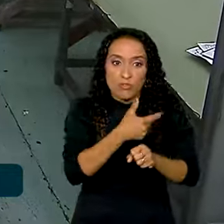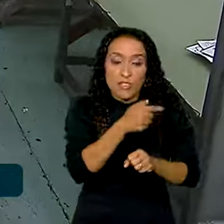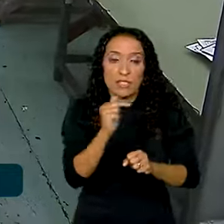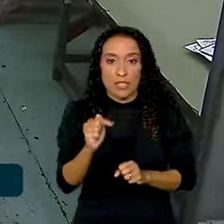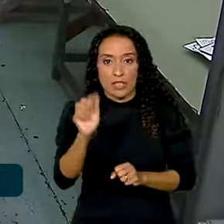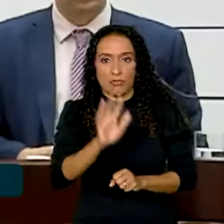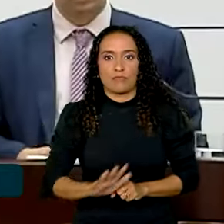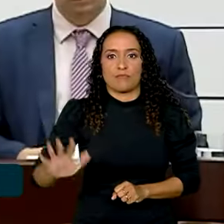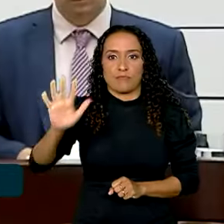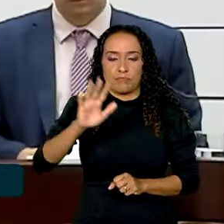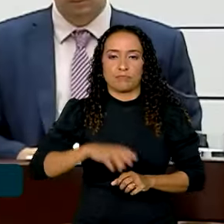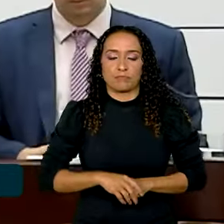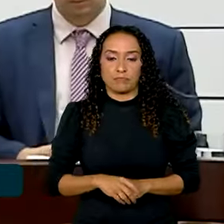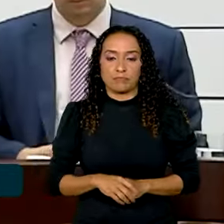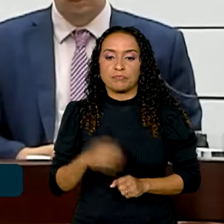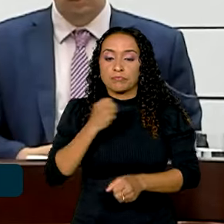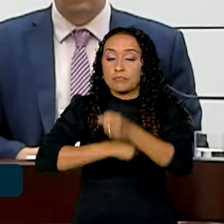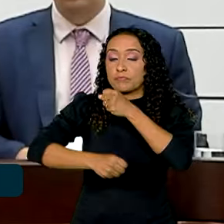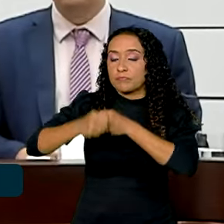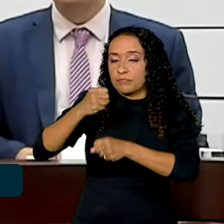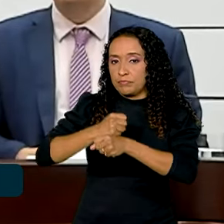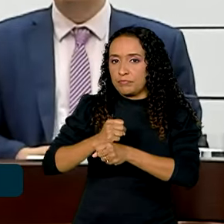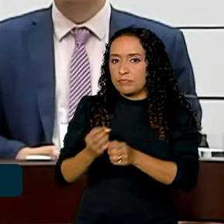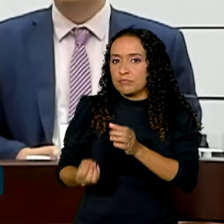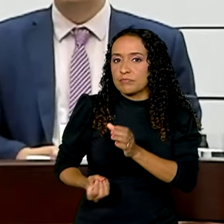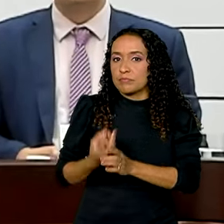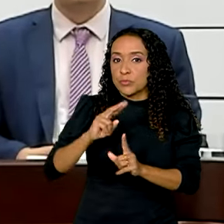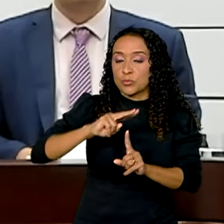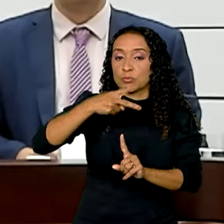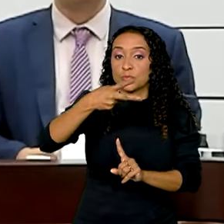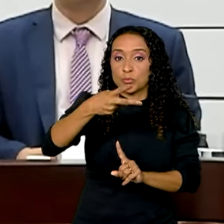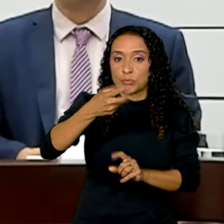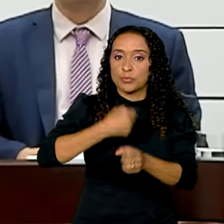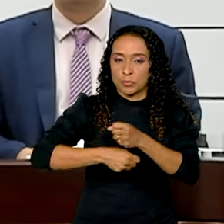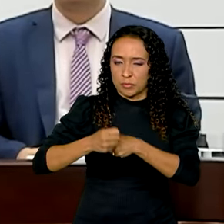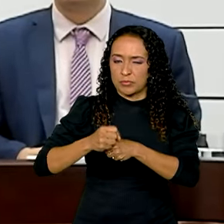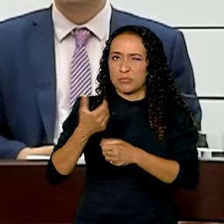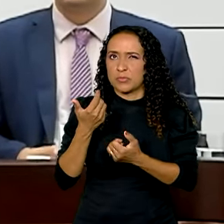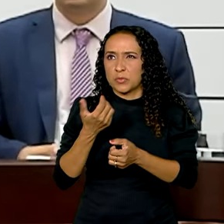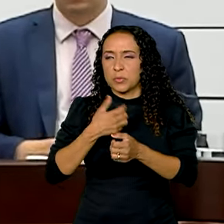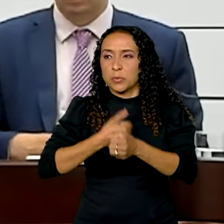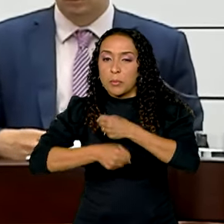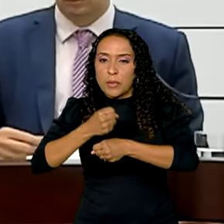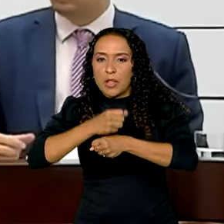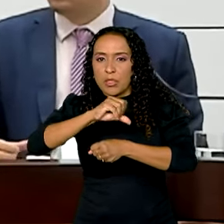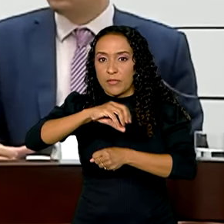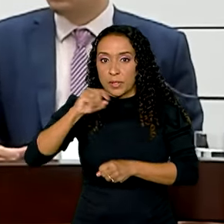da federação. No passado, nós geramos o dobro do ano passado. Ano passado foi